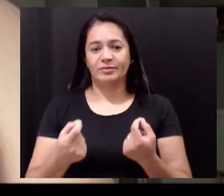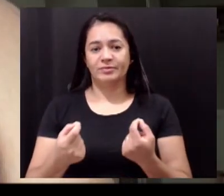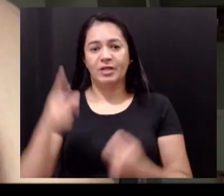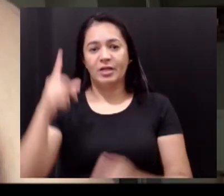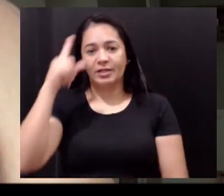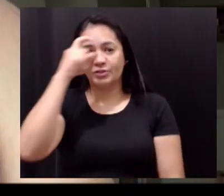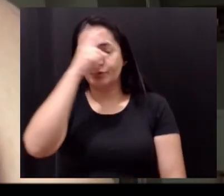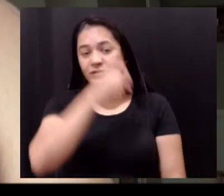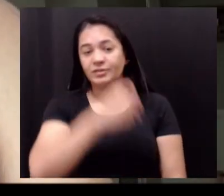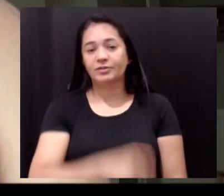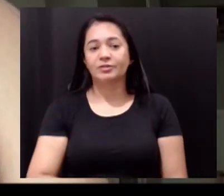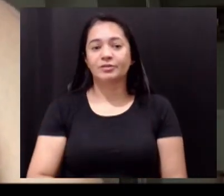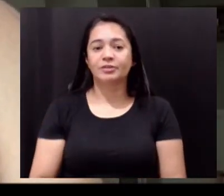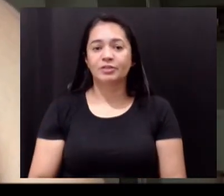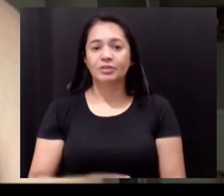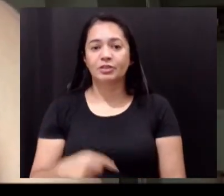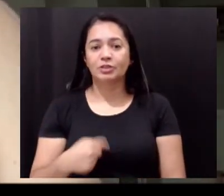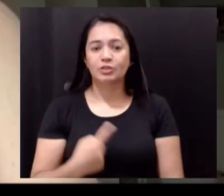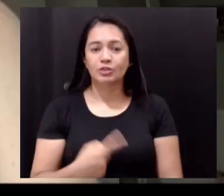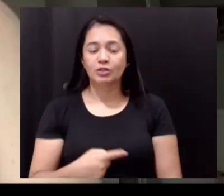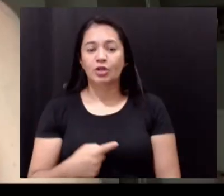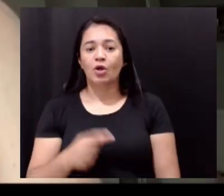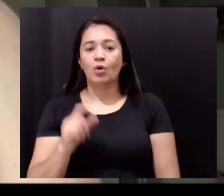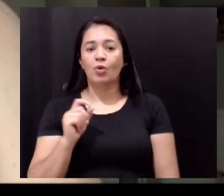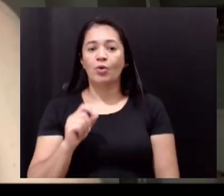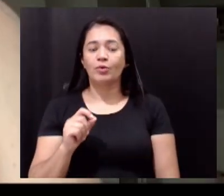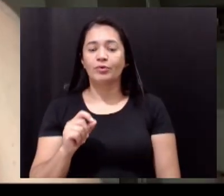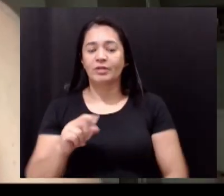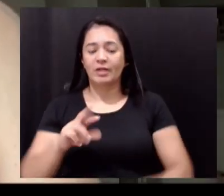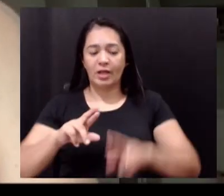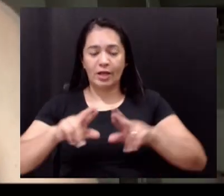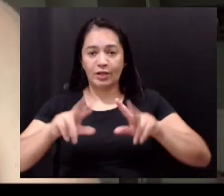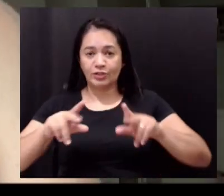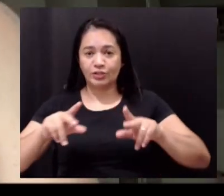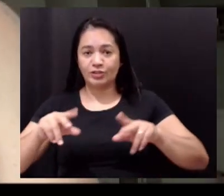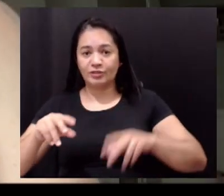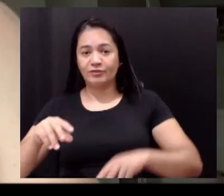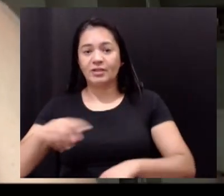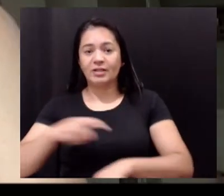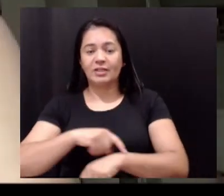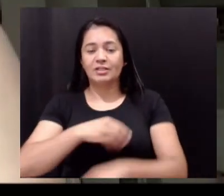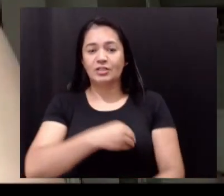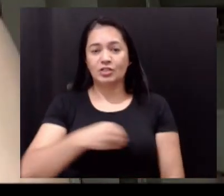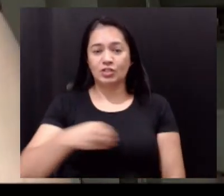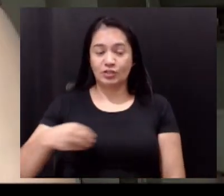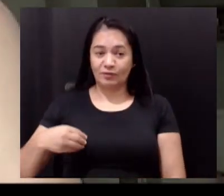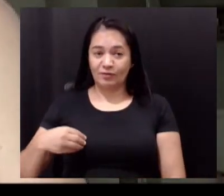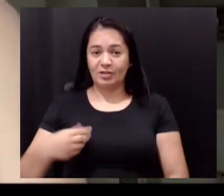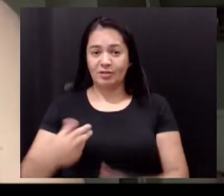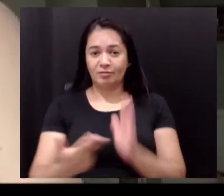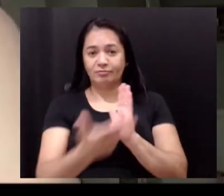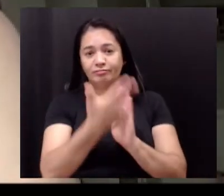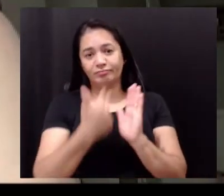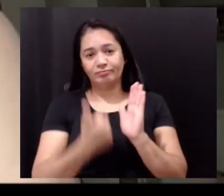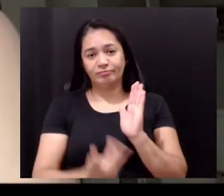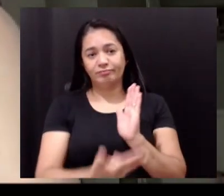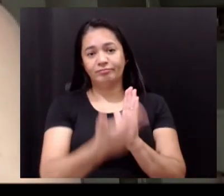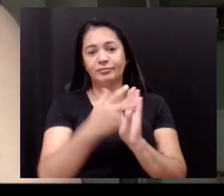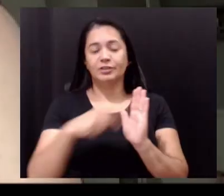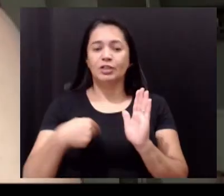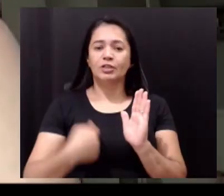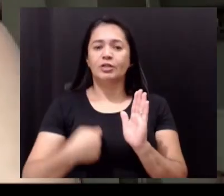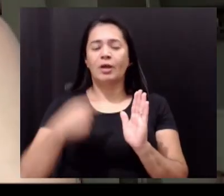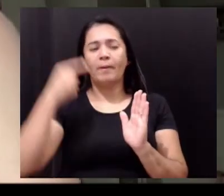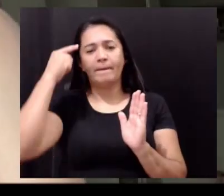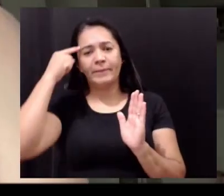gente geralmente tem a diferenciação nos exames de imagem, alguns sinais na imagem que nos levam a pensar que aquilo não é apenas